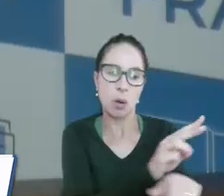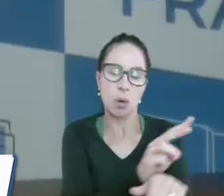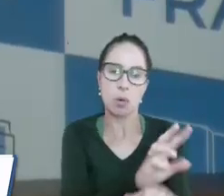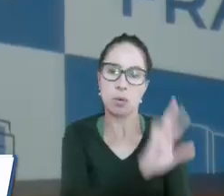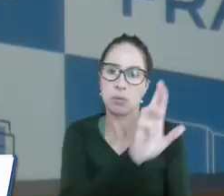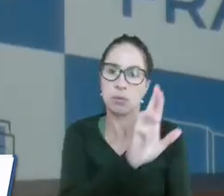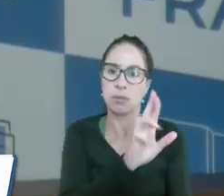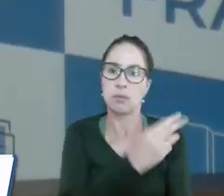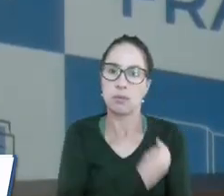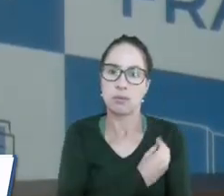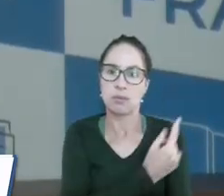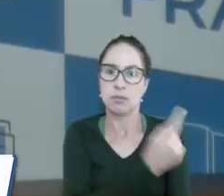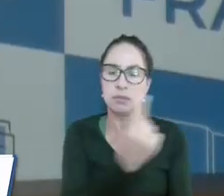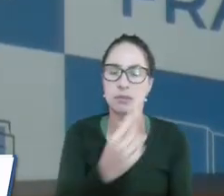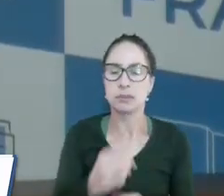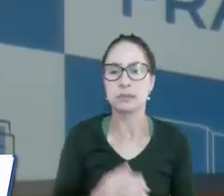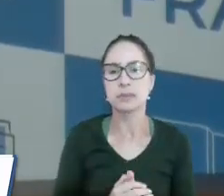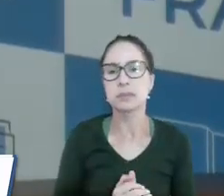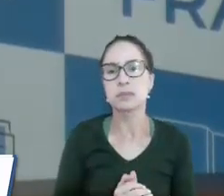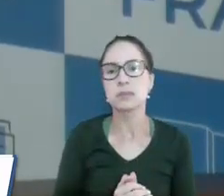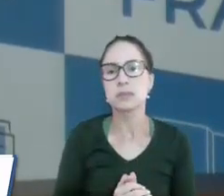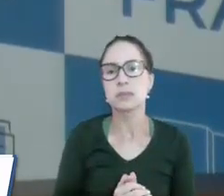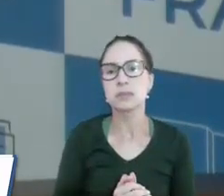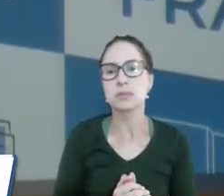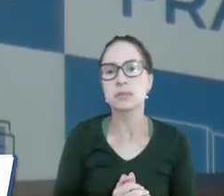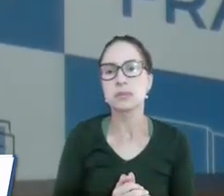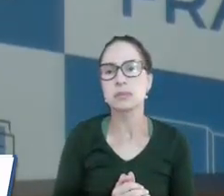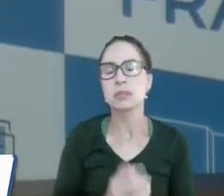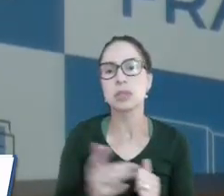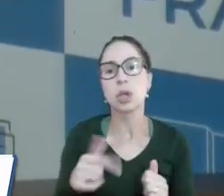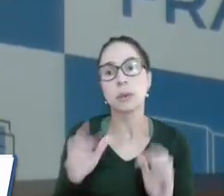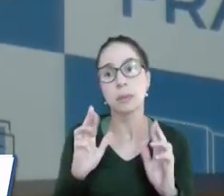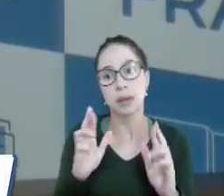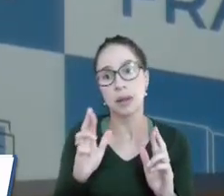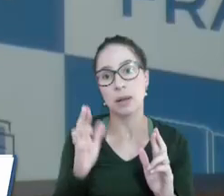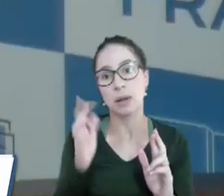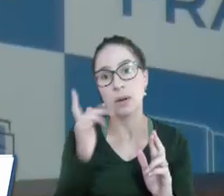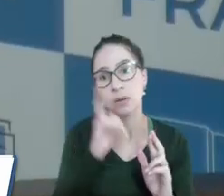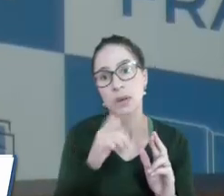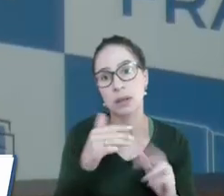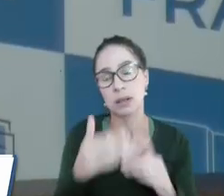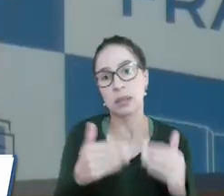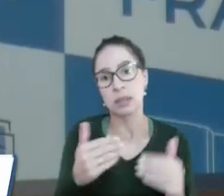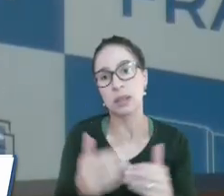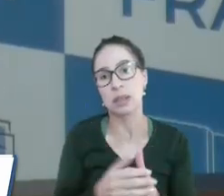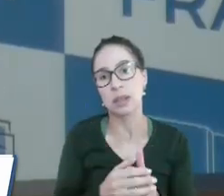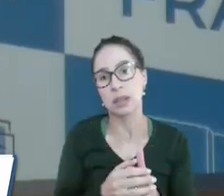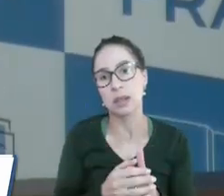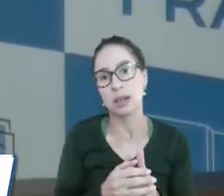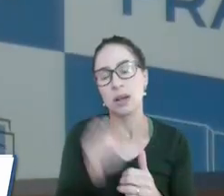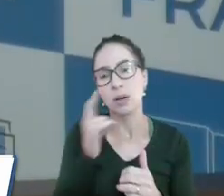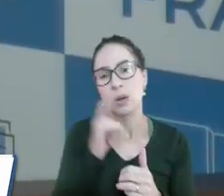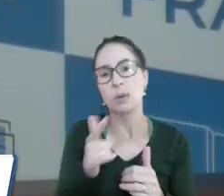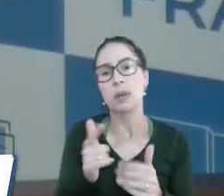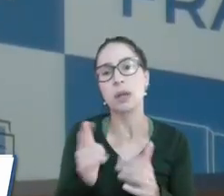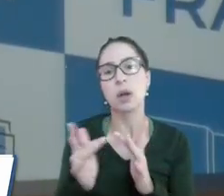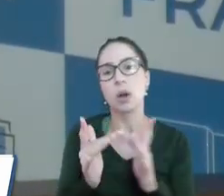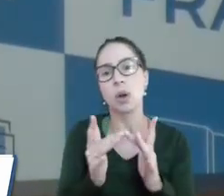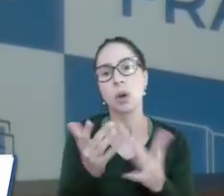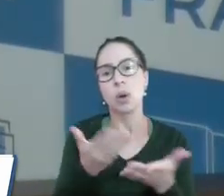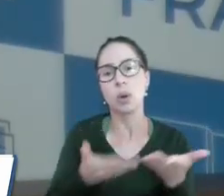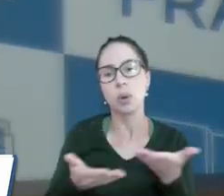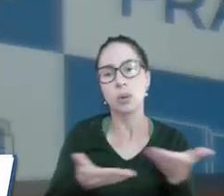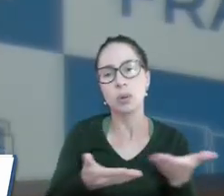alma deles. E assim, esperamos que tenham momentos de maior convivência com aqueles que